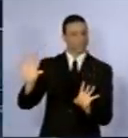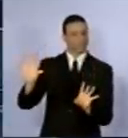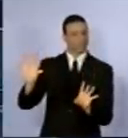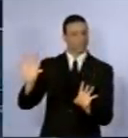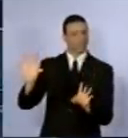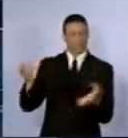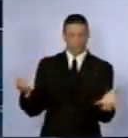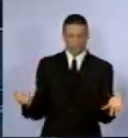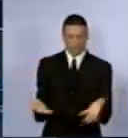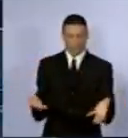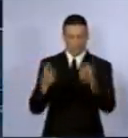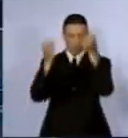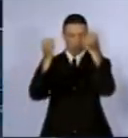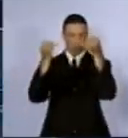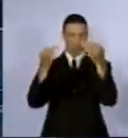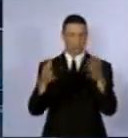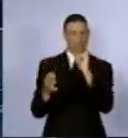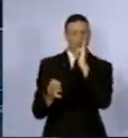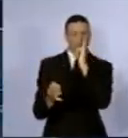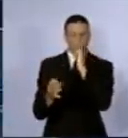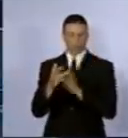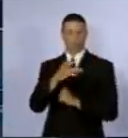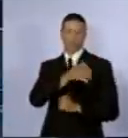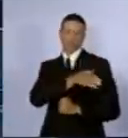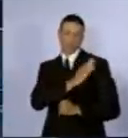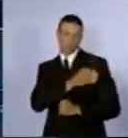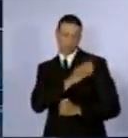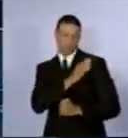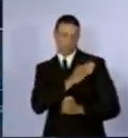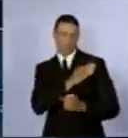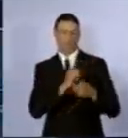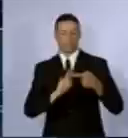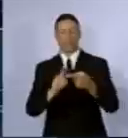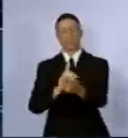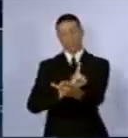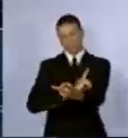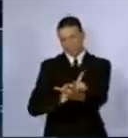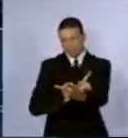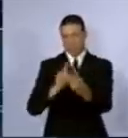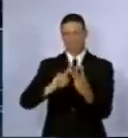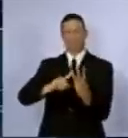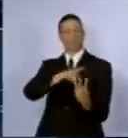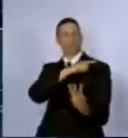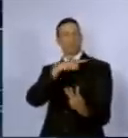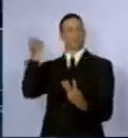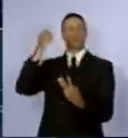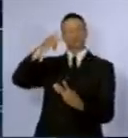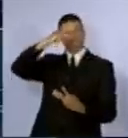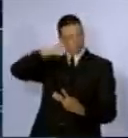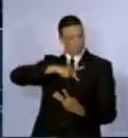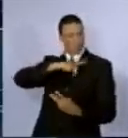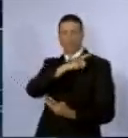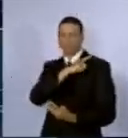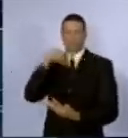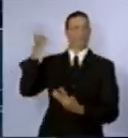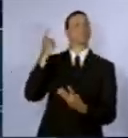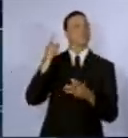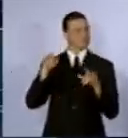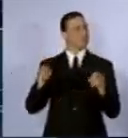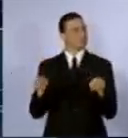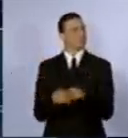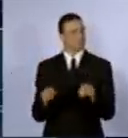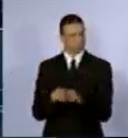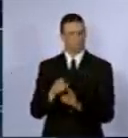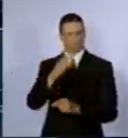Aqui nós temos a correlação com as doenças cardiovasculares, câncer, diabetes e suicídio. Acredito ou não, as pessoas, existe uma relação